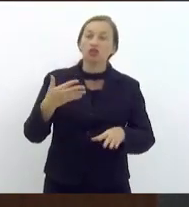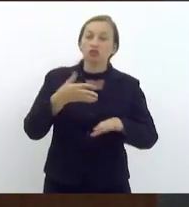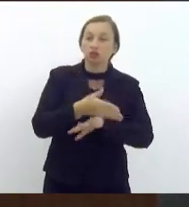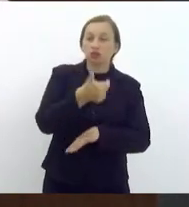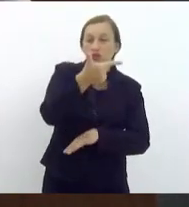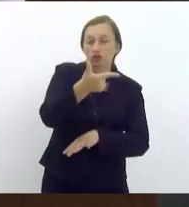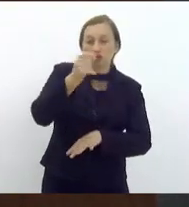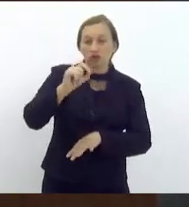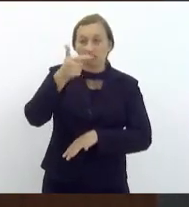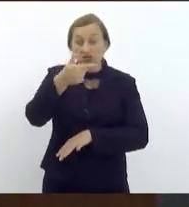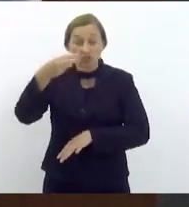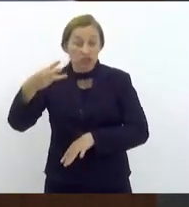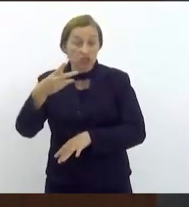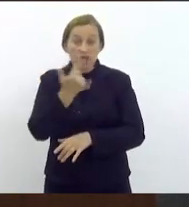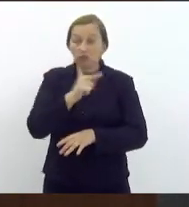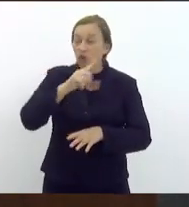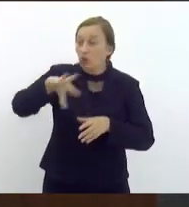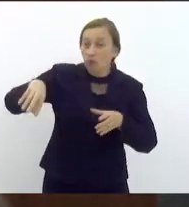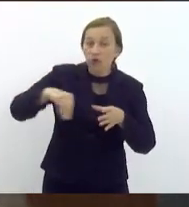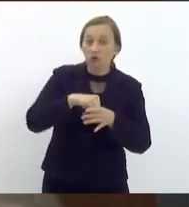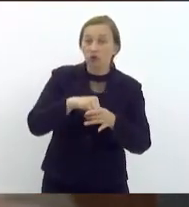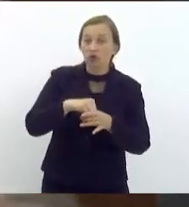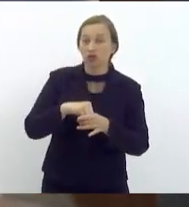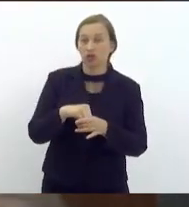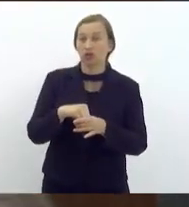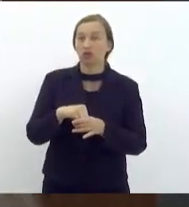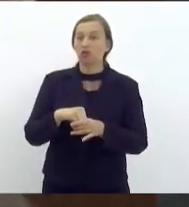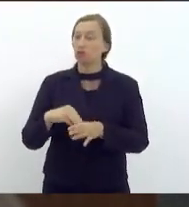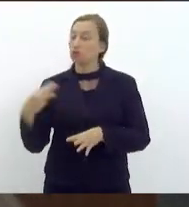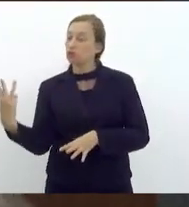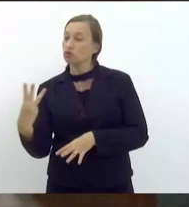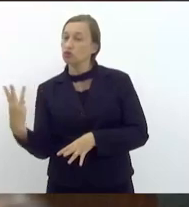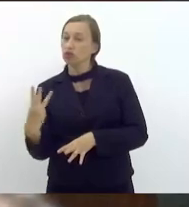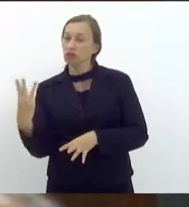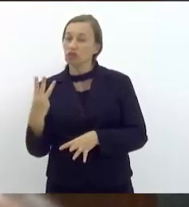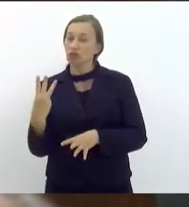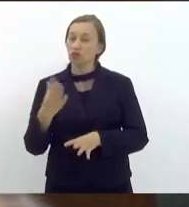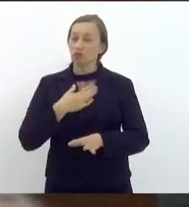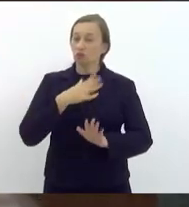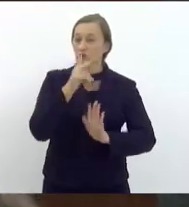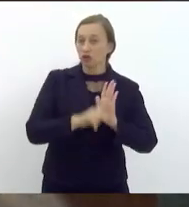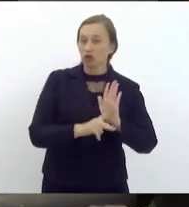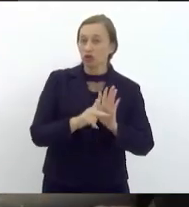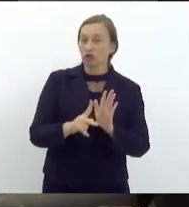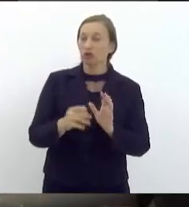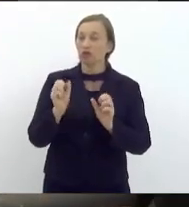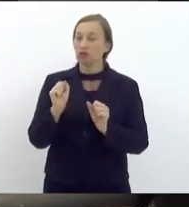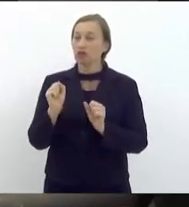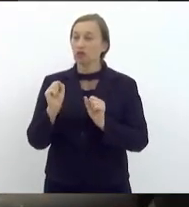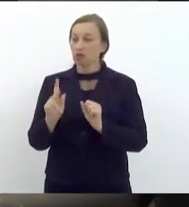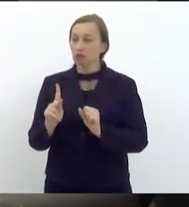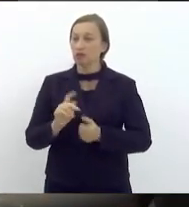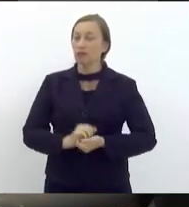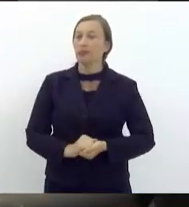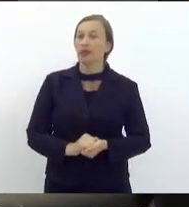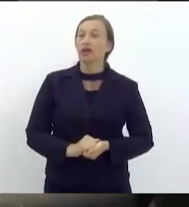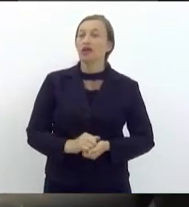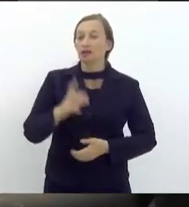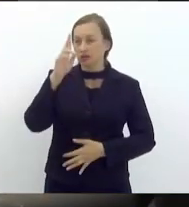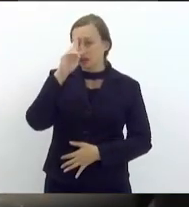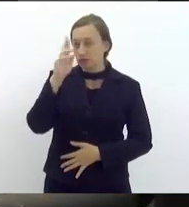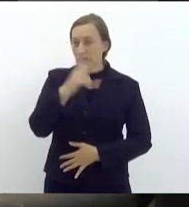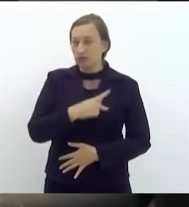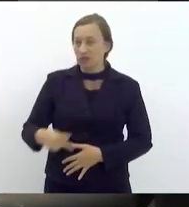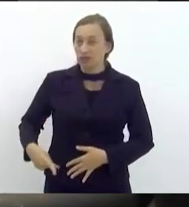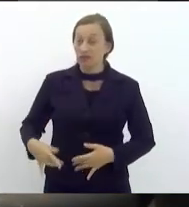autoria Então queria só saber se tá firmado esse acordo de procedimento ou não senhor presidente assim É uma honra ter